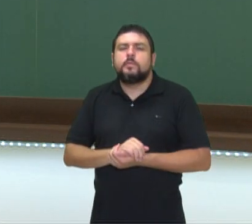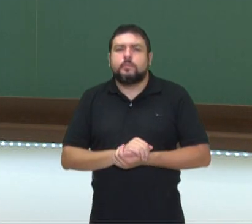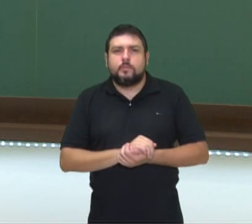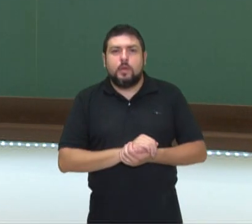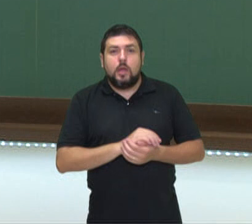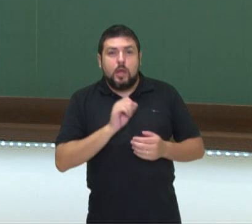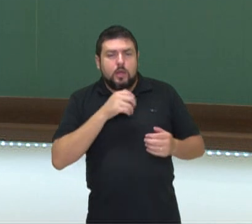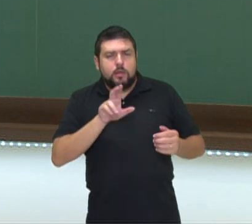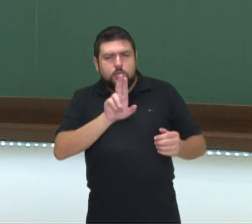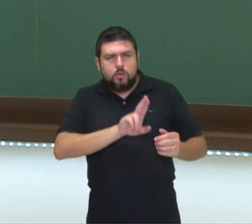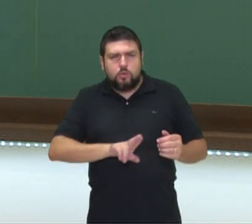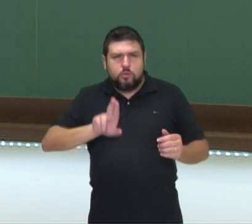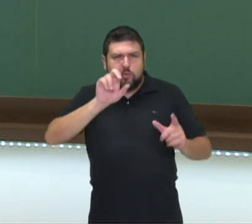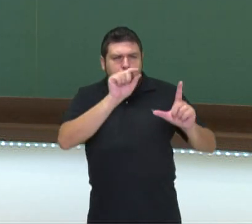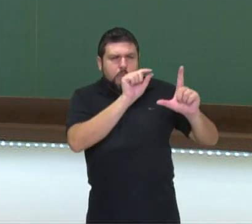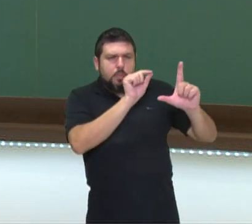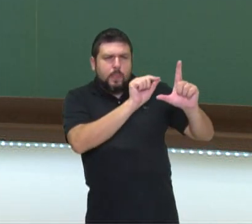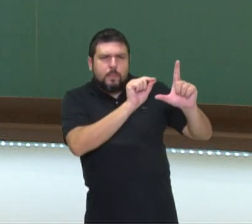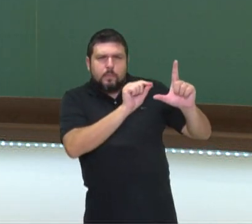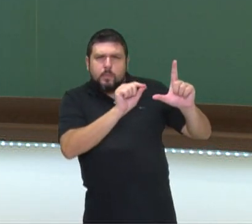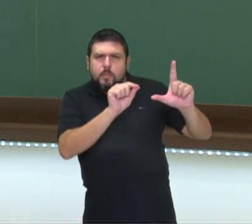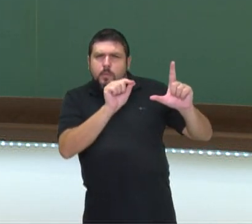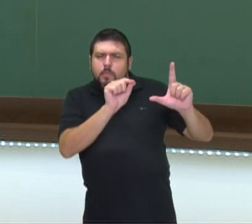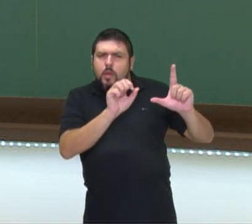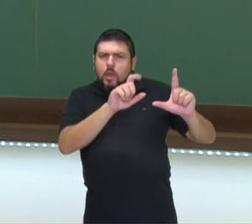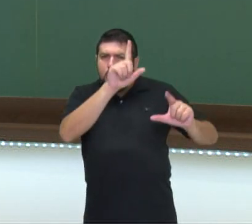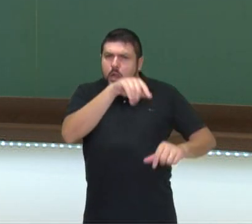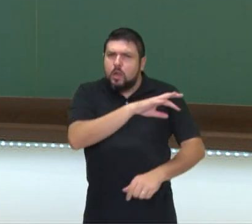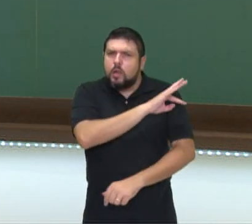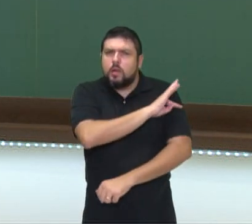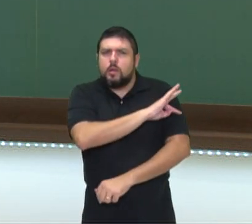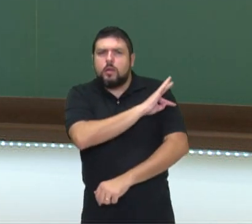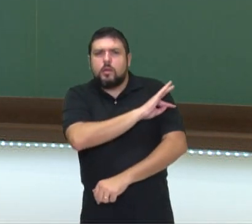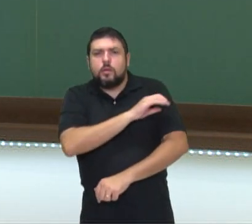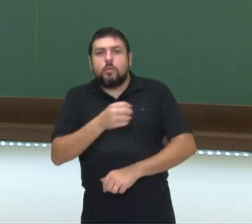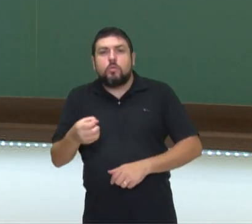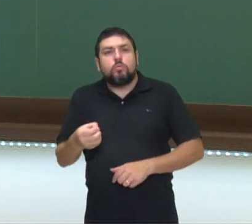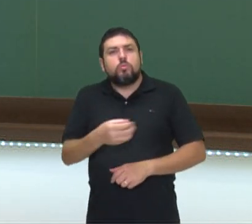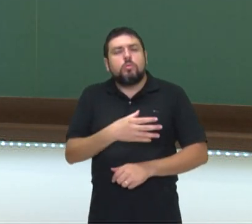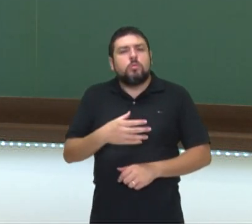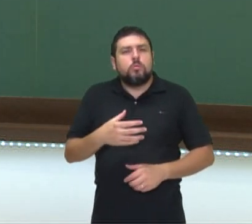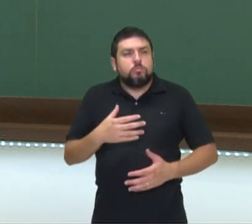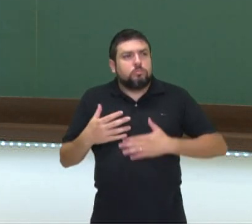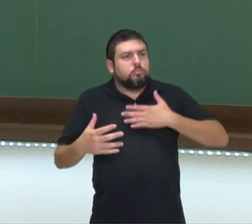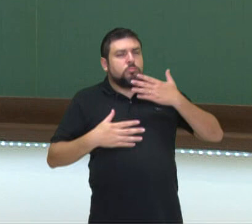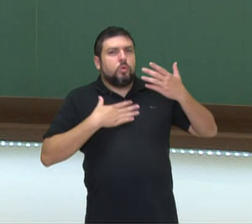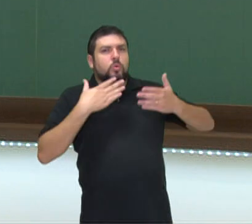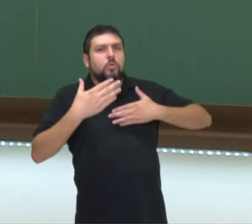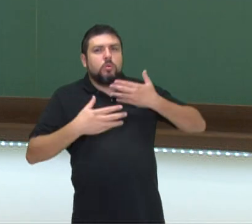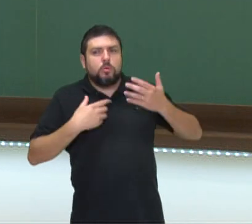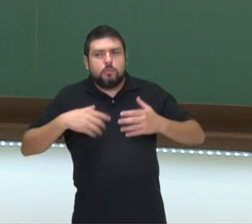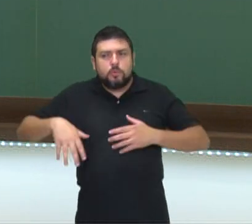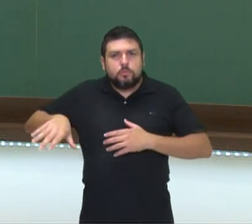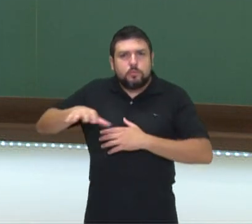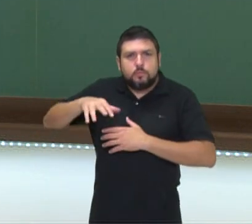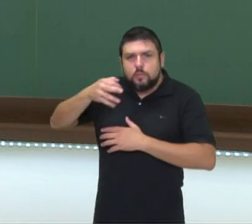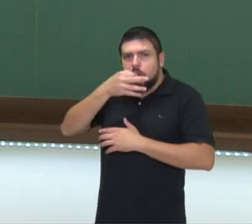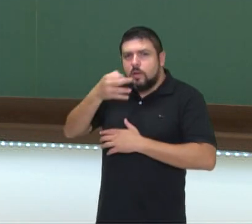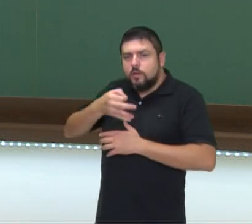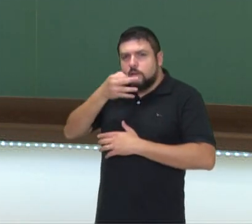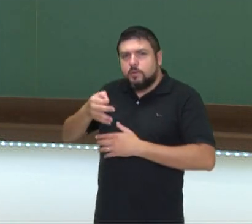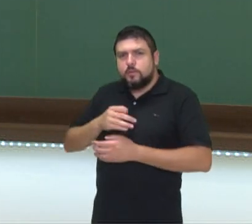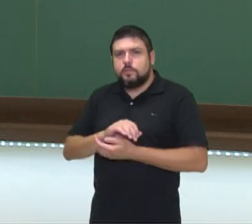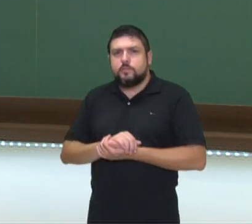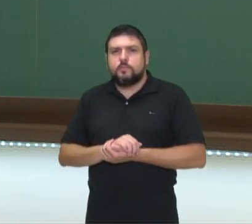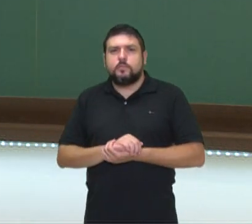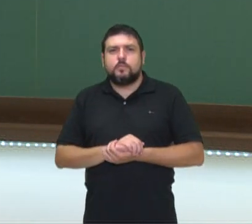pontilhismo, a forma inovadora, a técnica nova, foi o que causou espanto, polêmica nos críticos. E agora